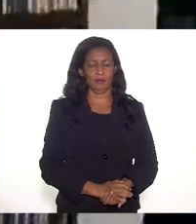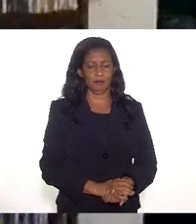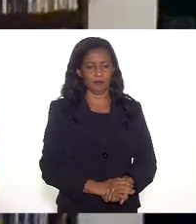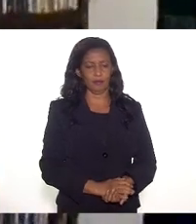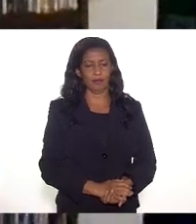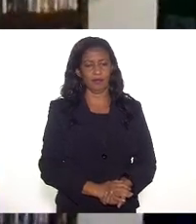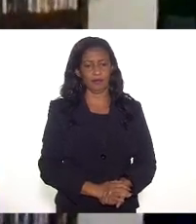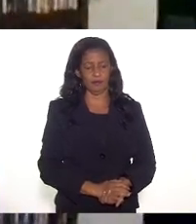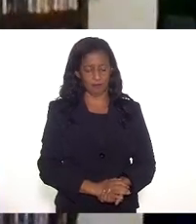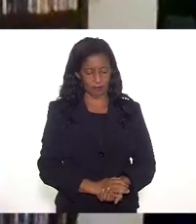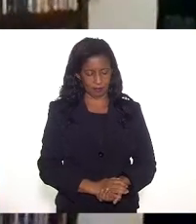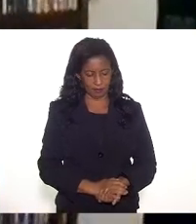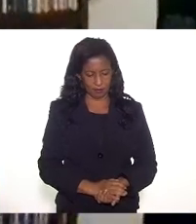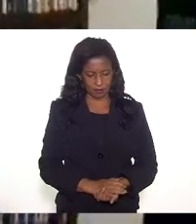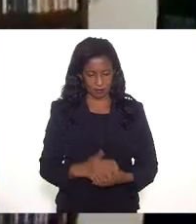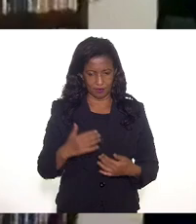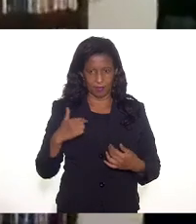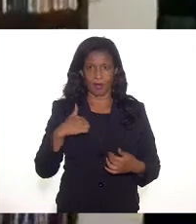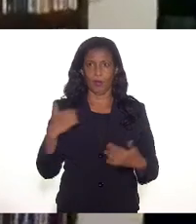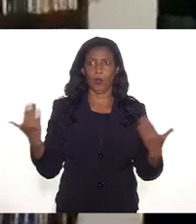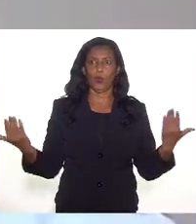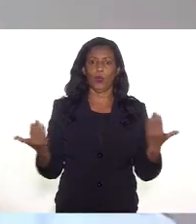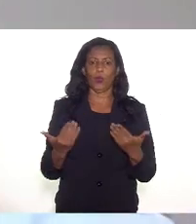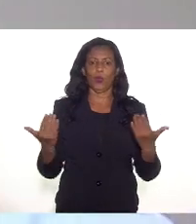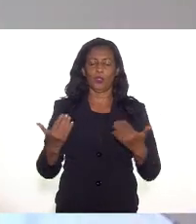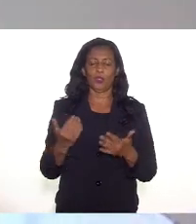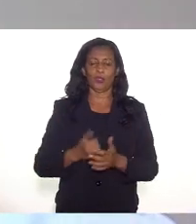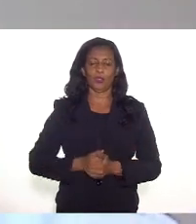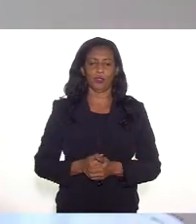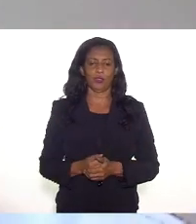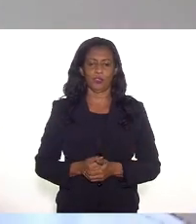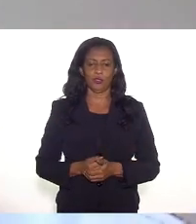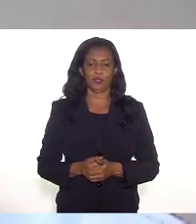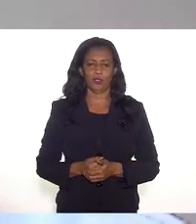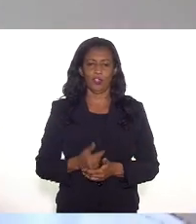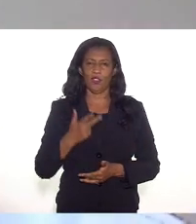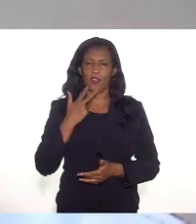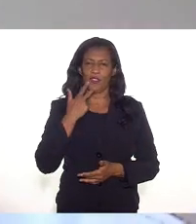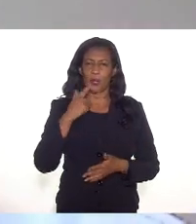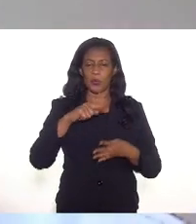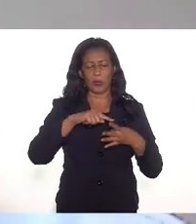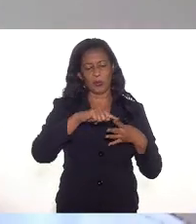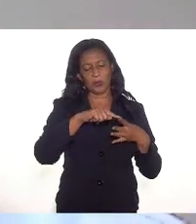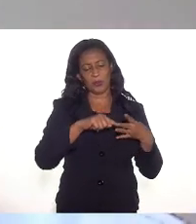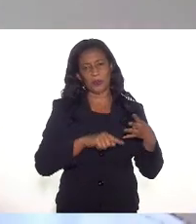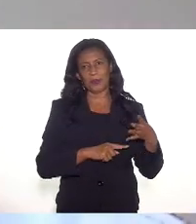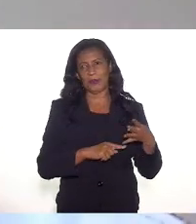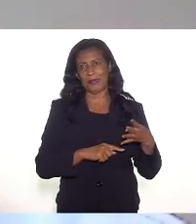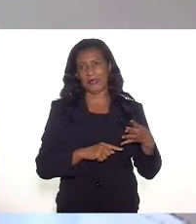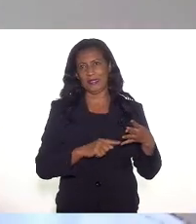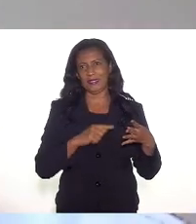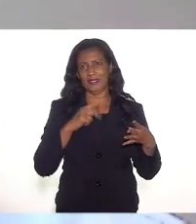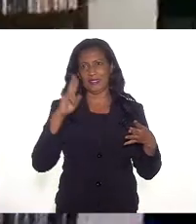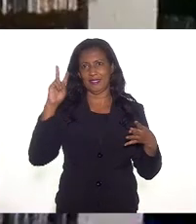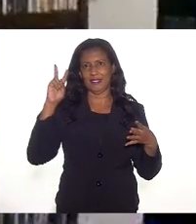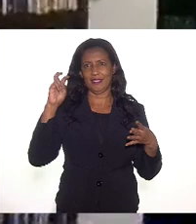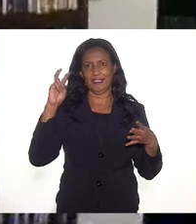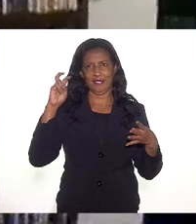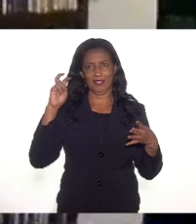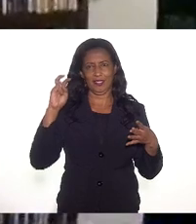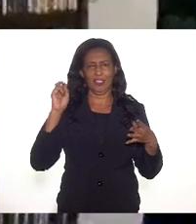eu hoje vou fazer um comentário foi